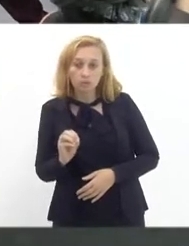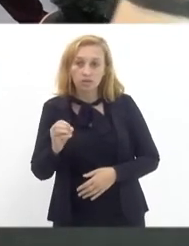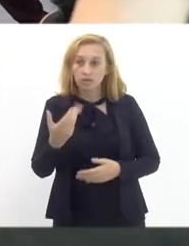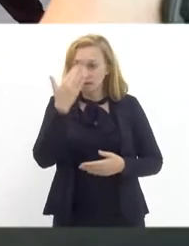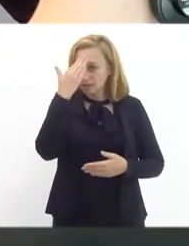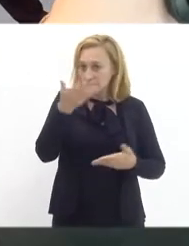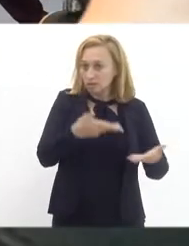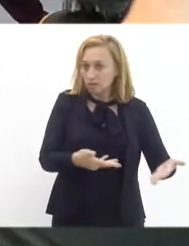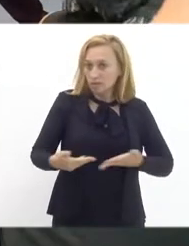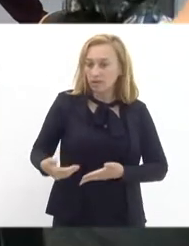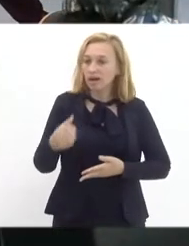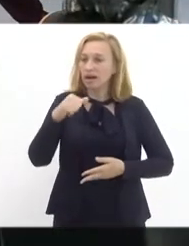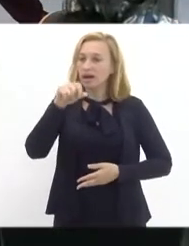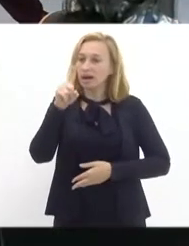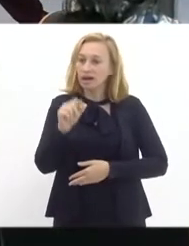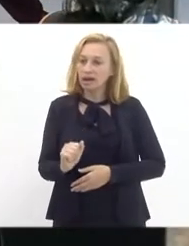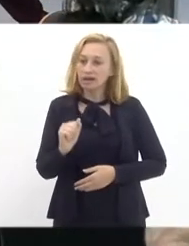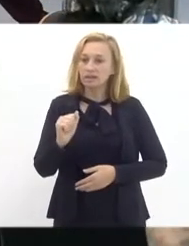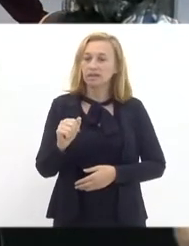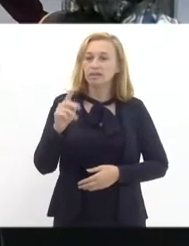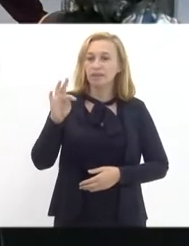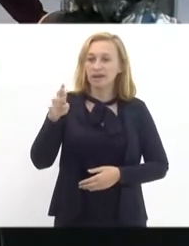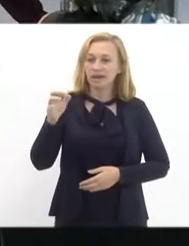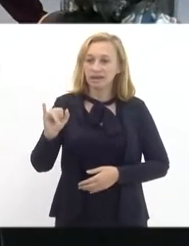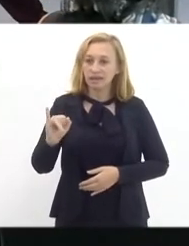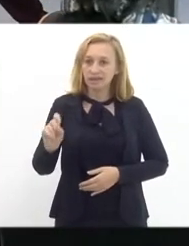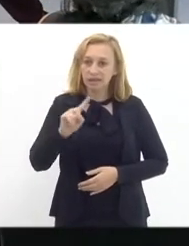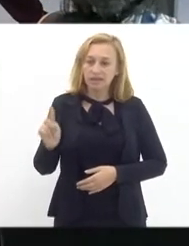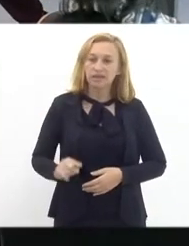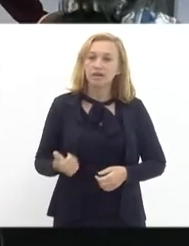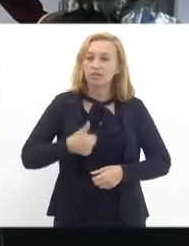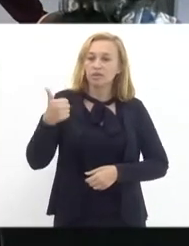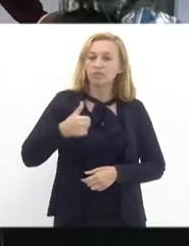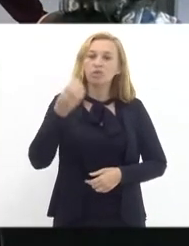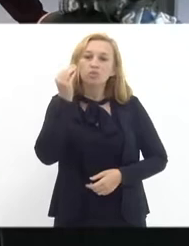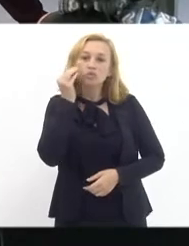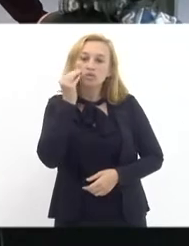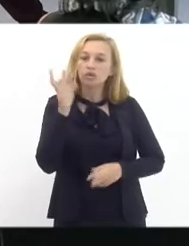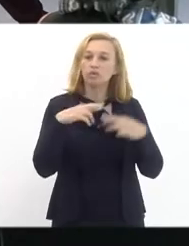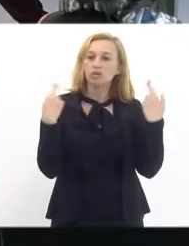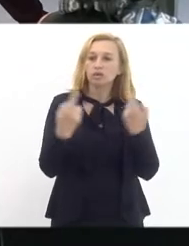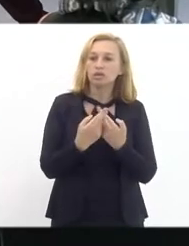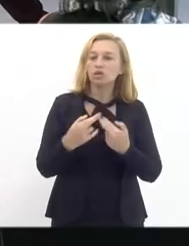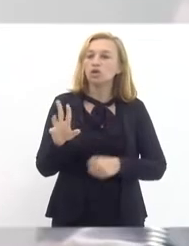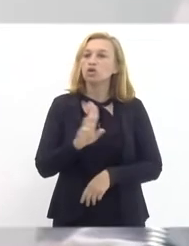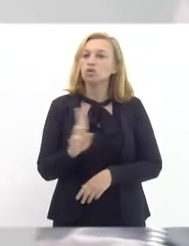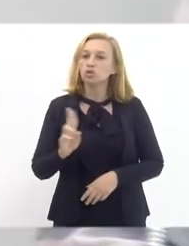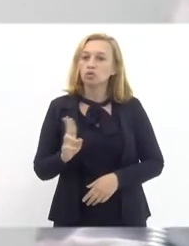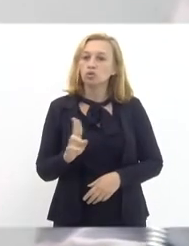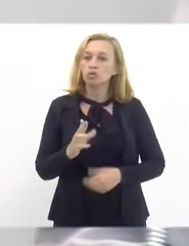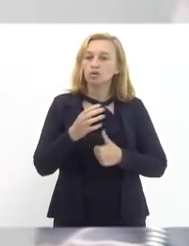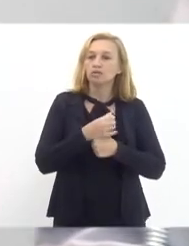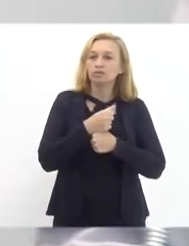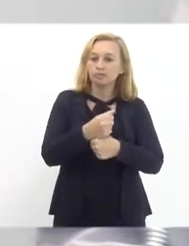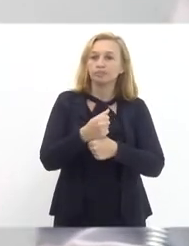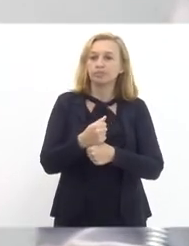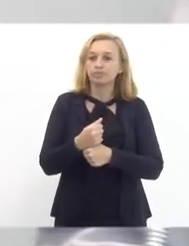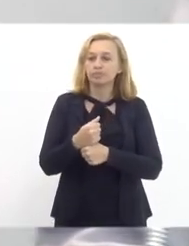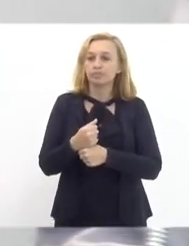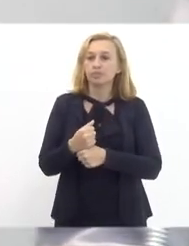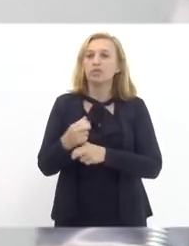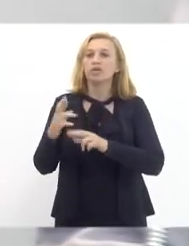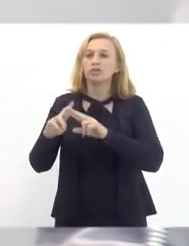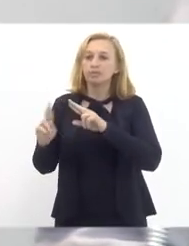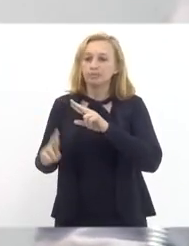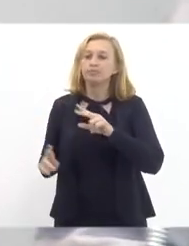convite à Ana Beatriz, que na primeira oportunidade aqui de uma reunião que nós tivemos, e em nome do magnífico reitor da UERJ, Ricardo Lodi, que